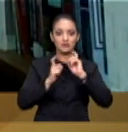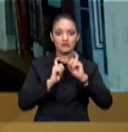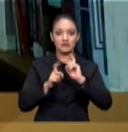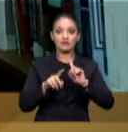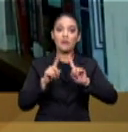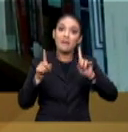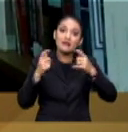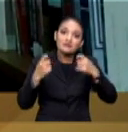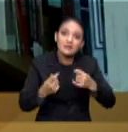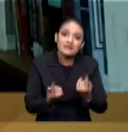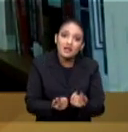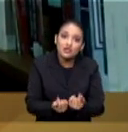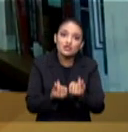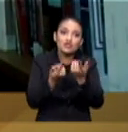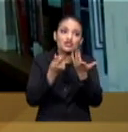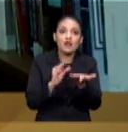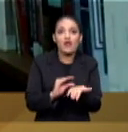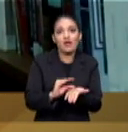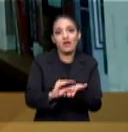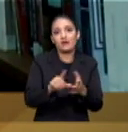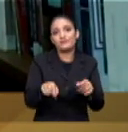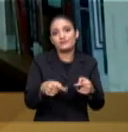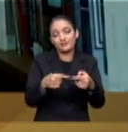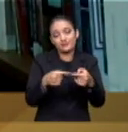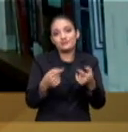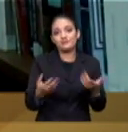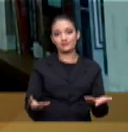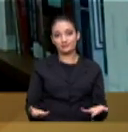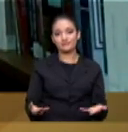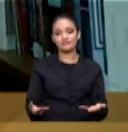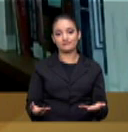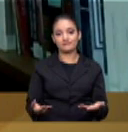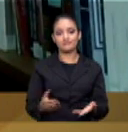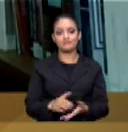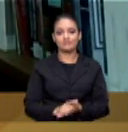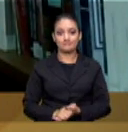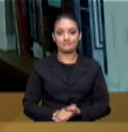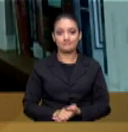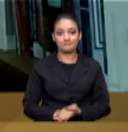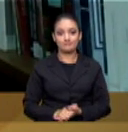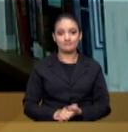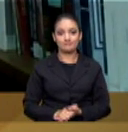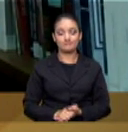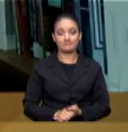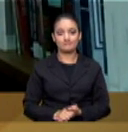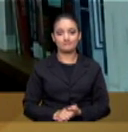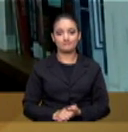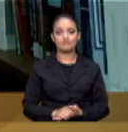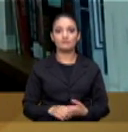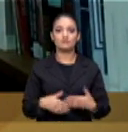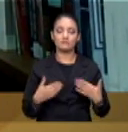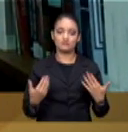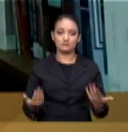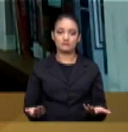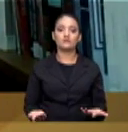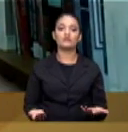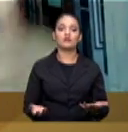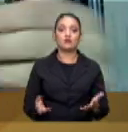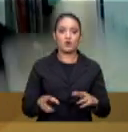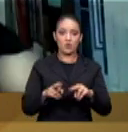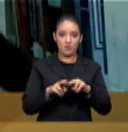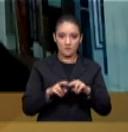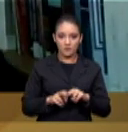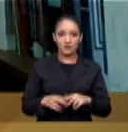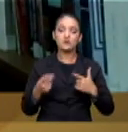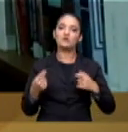financiamento suficiente torna absolutamente inexequível essa descentralização, a realização